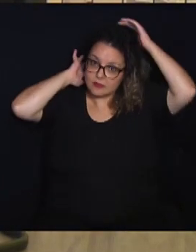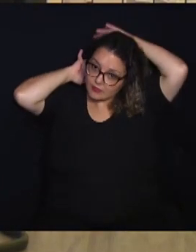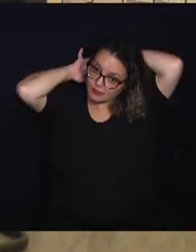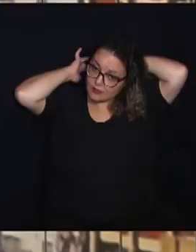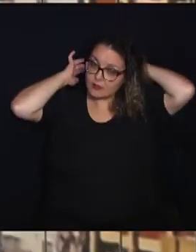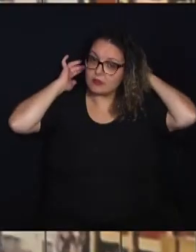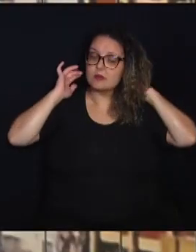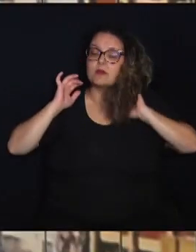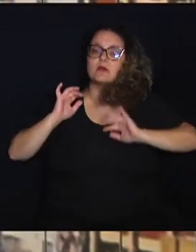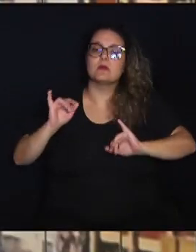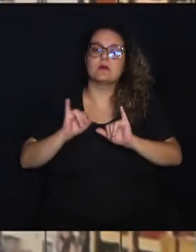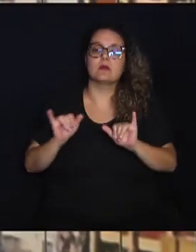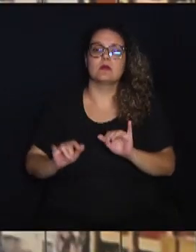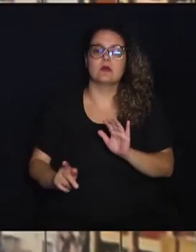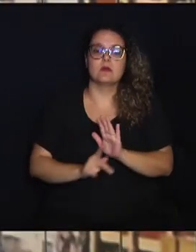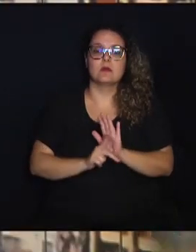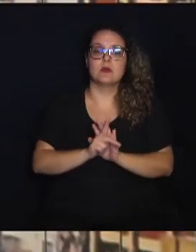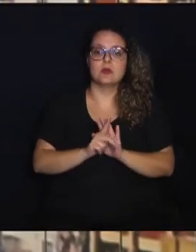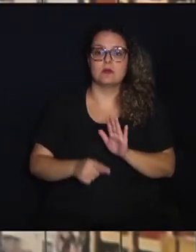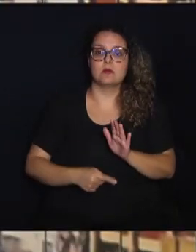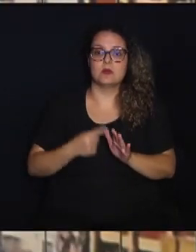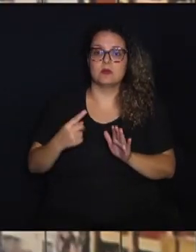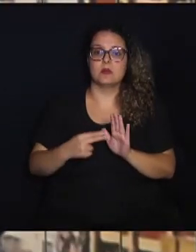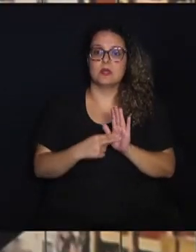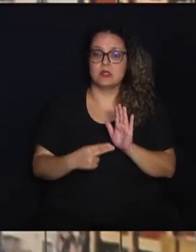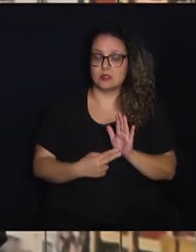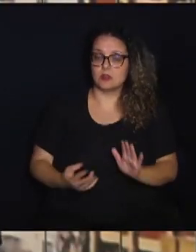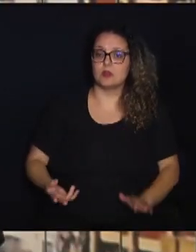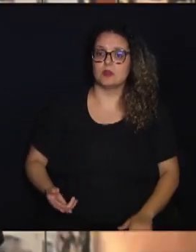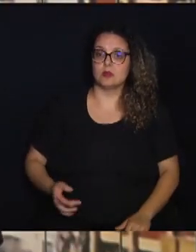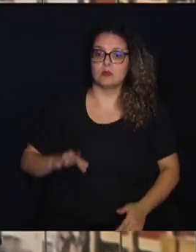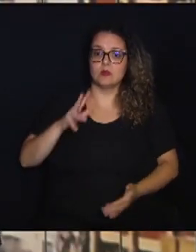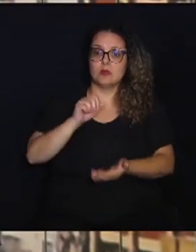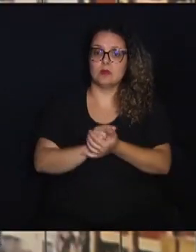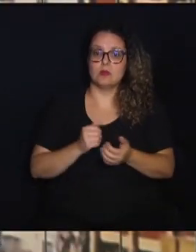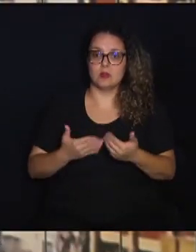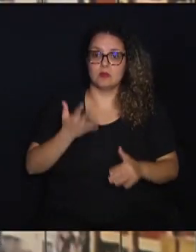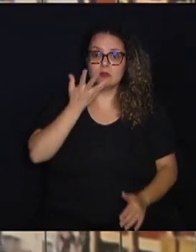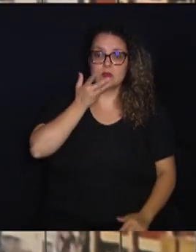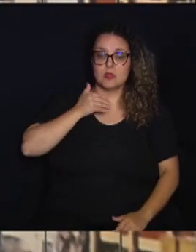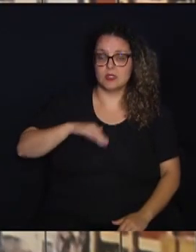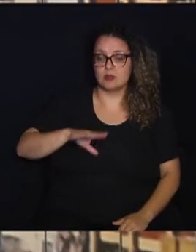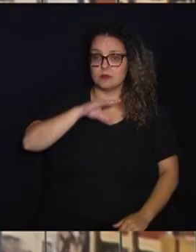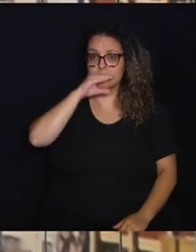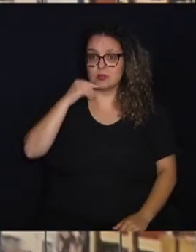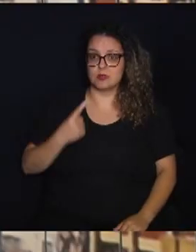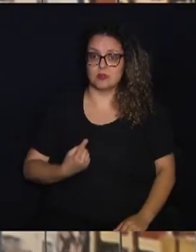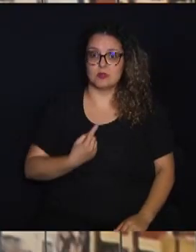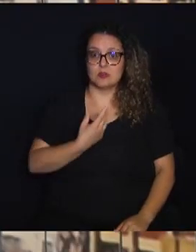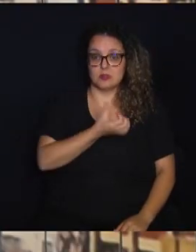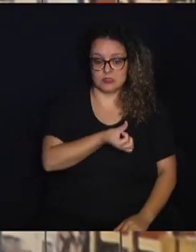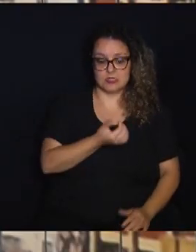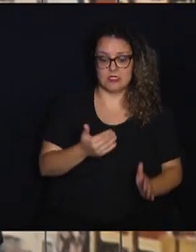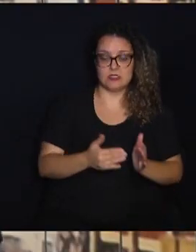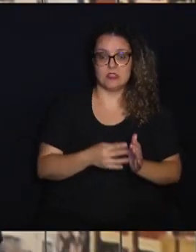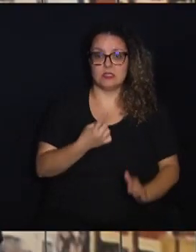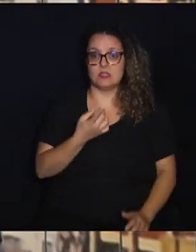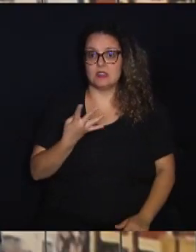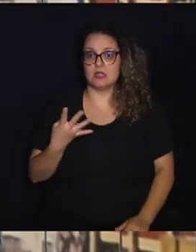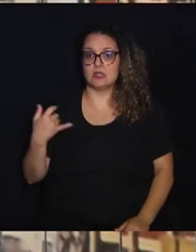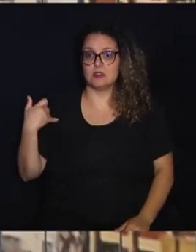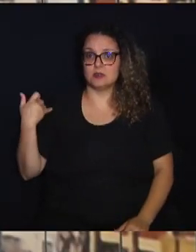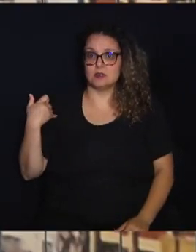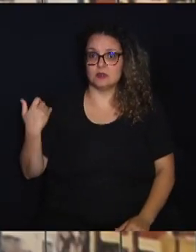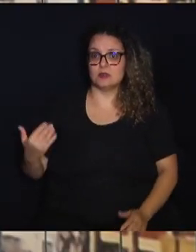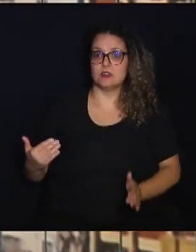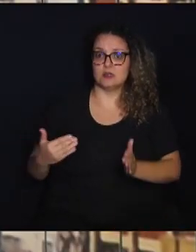o projeto Primeira Nota está com cadastro aberto para crianças e adolescentes com idade entre 6 e 14 anos que